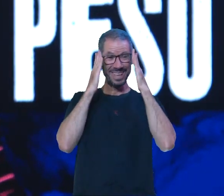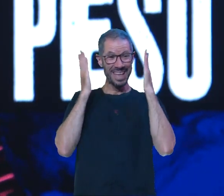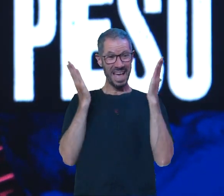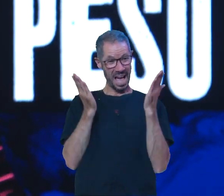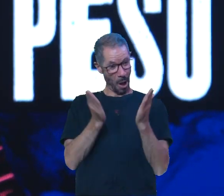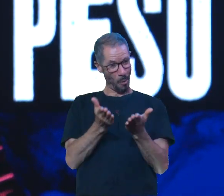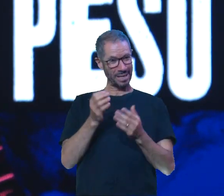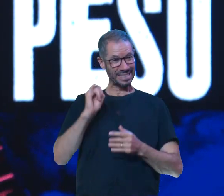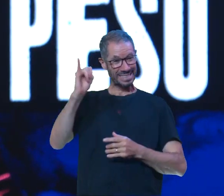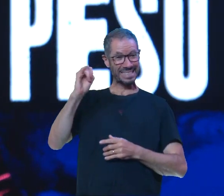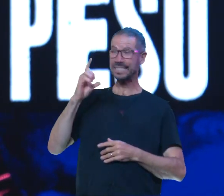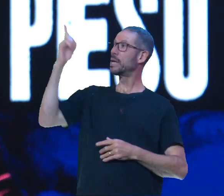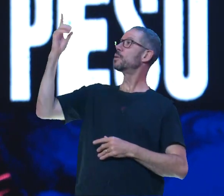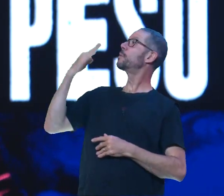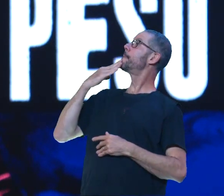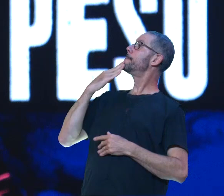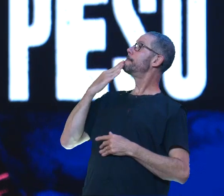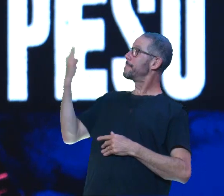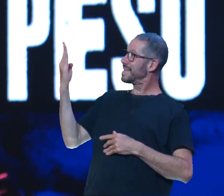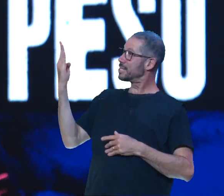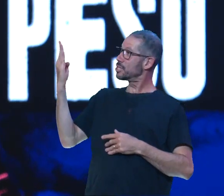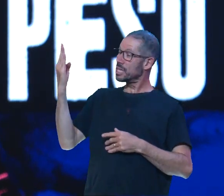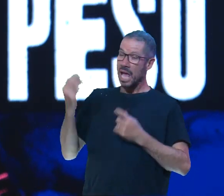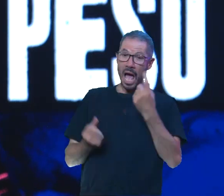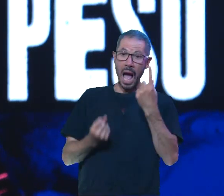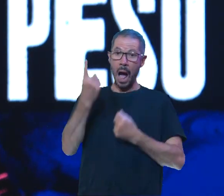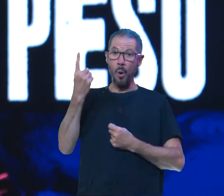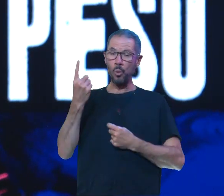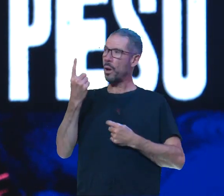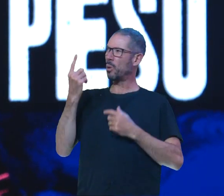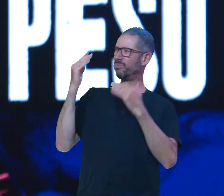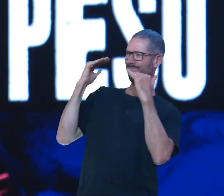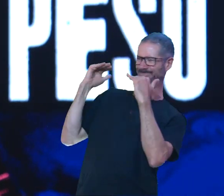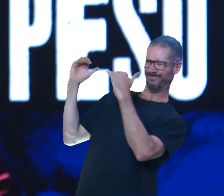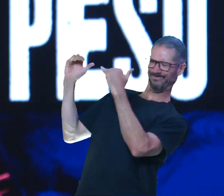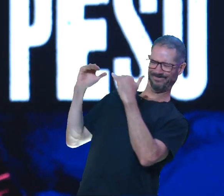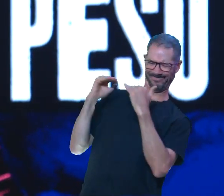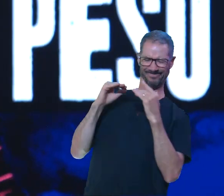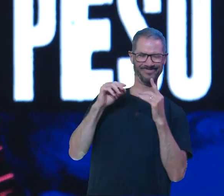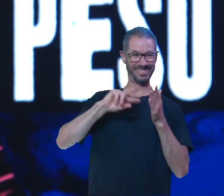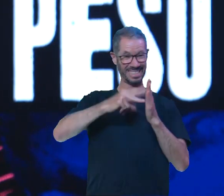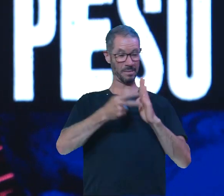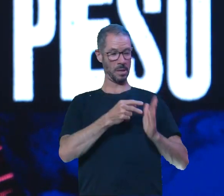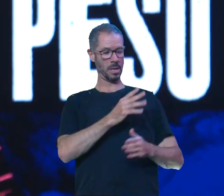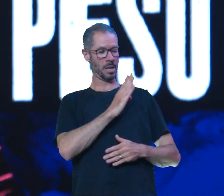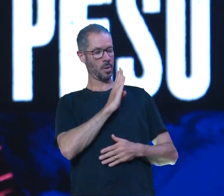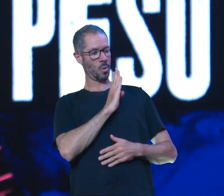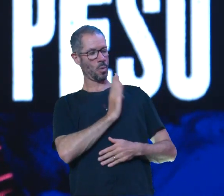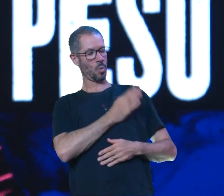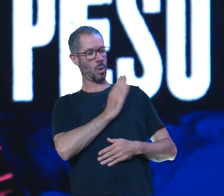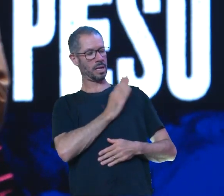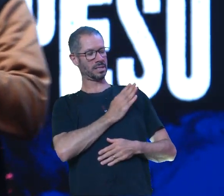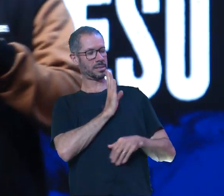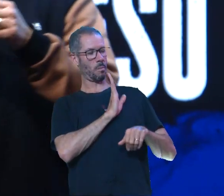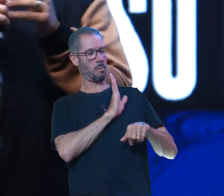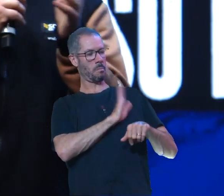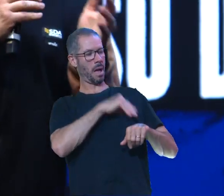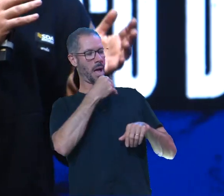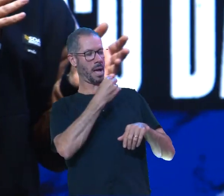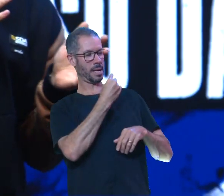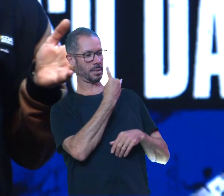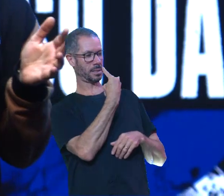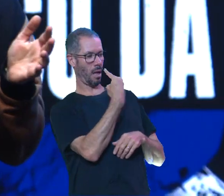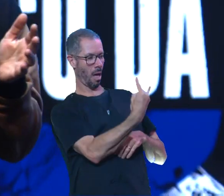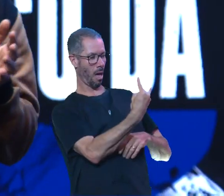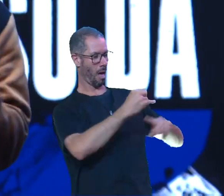Agora, se Deus me pedisse algo como isso e eu não fizesse, quer dizer que o meu coração está mais voltado para